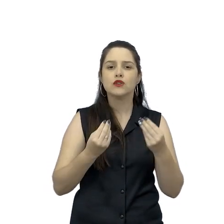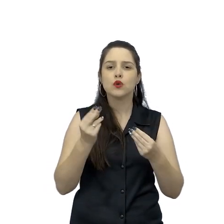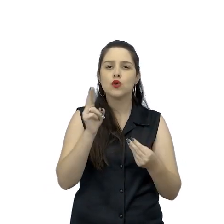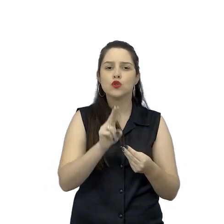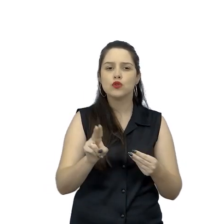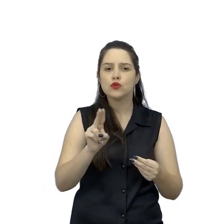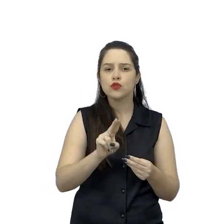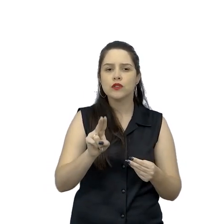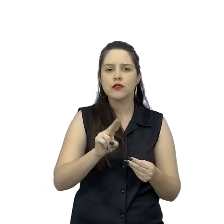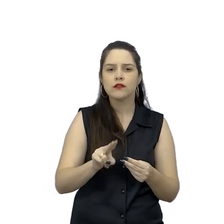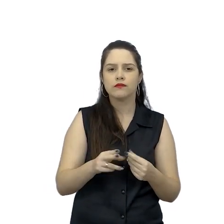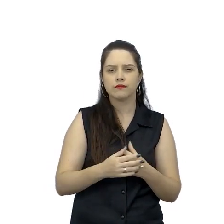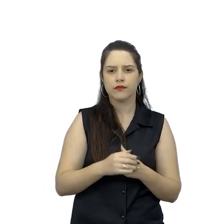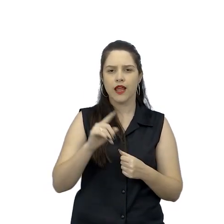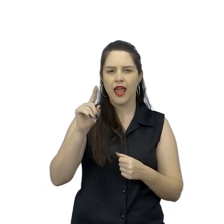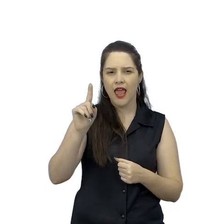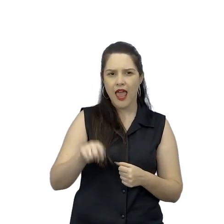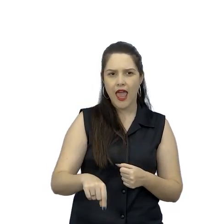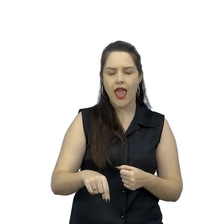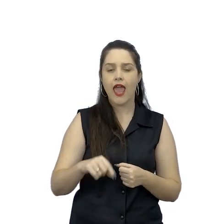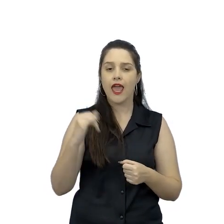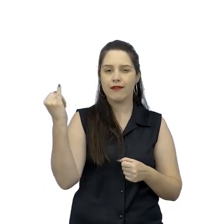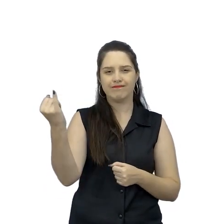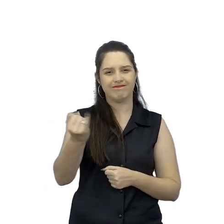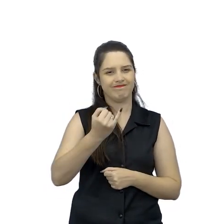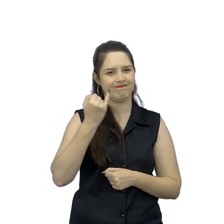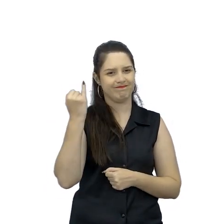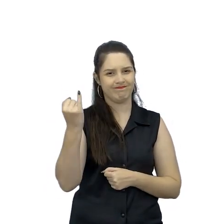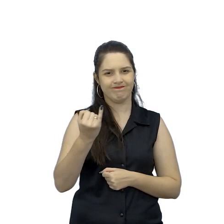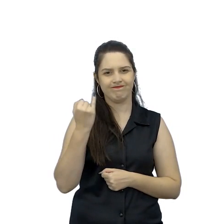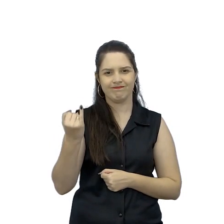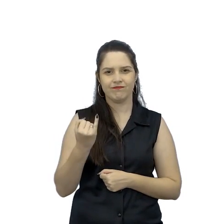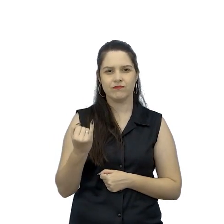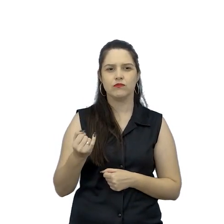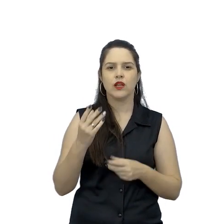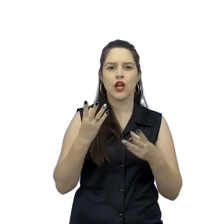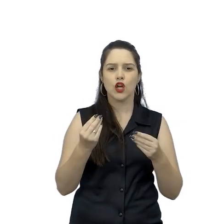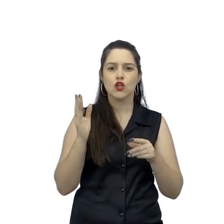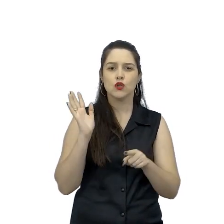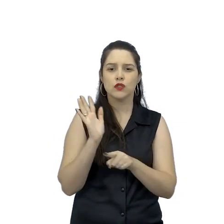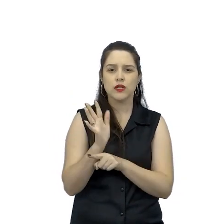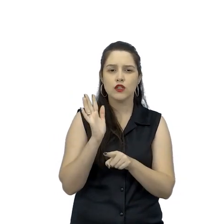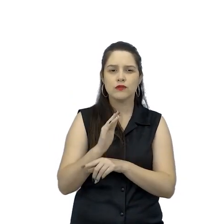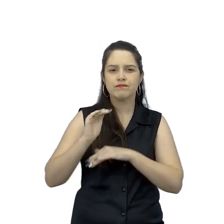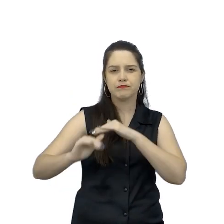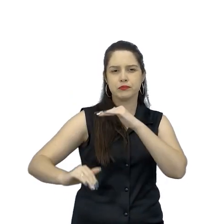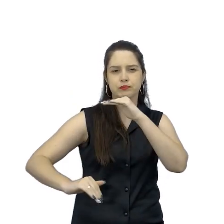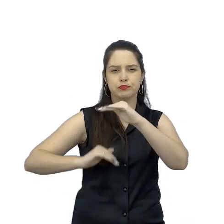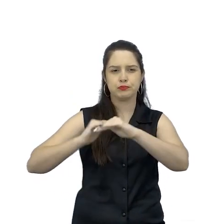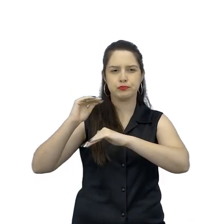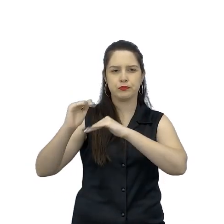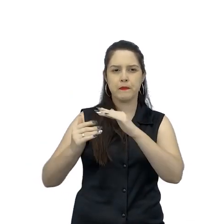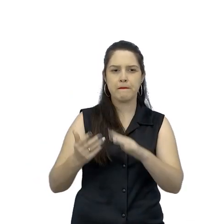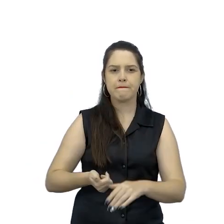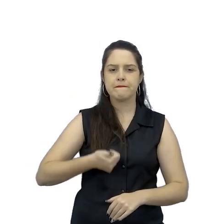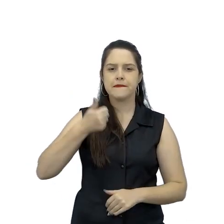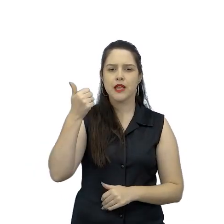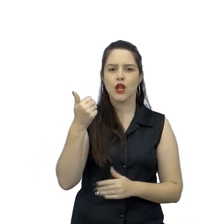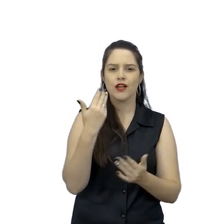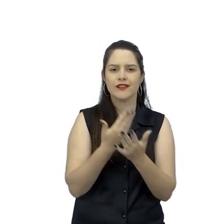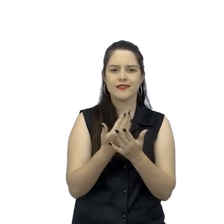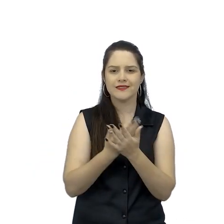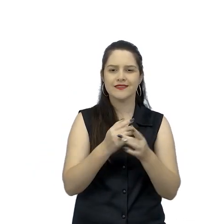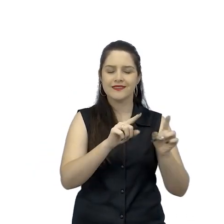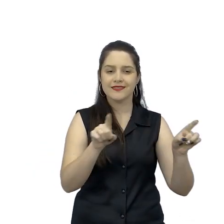esses recursos é extremamente importante e nos ajuda muito a desenvolver melhor as nossas aulas,